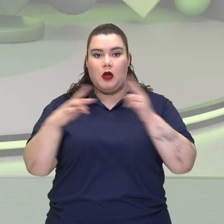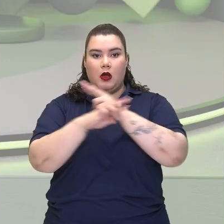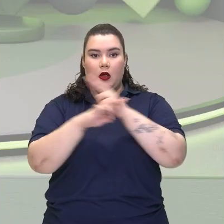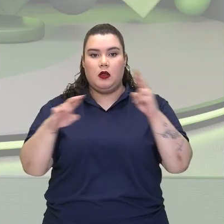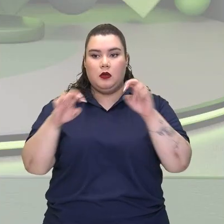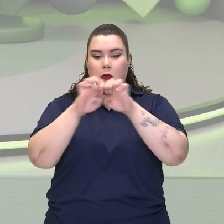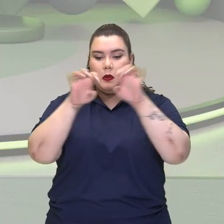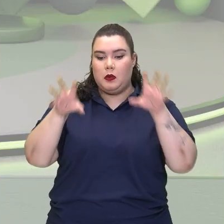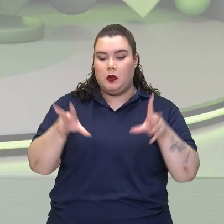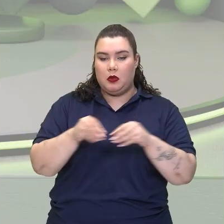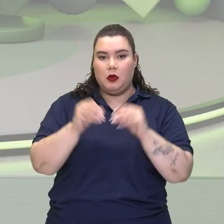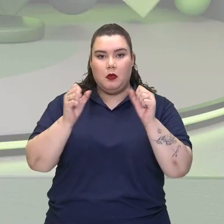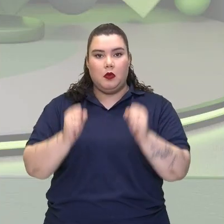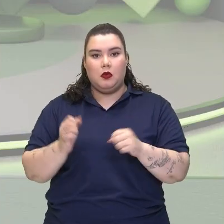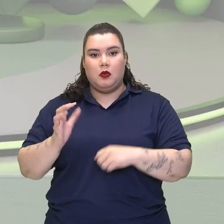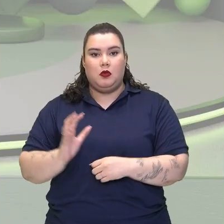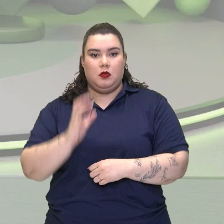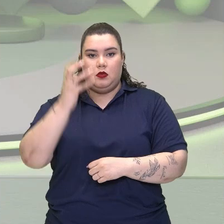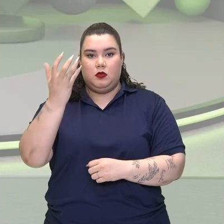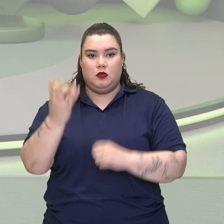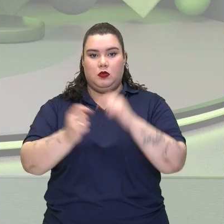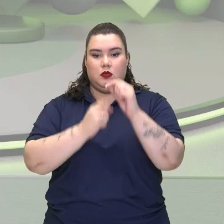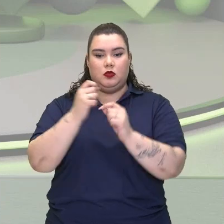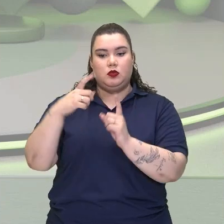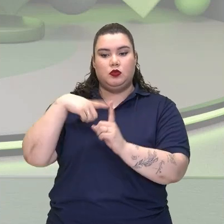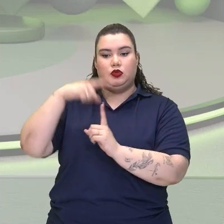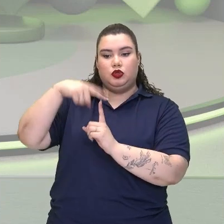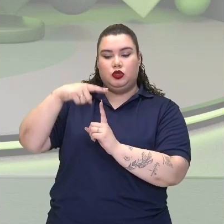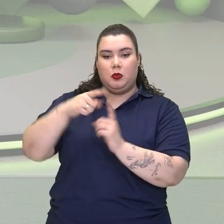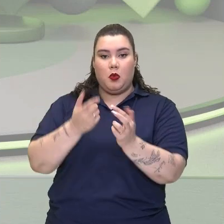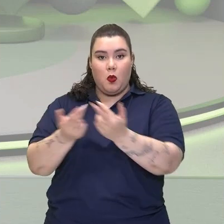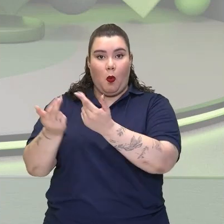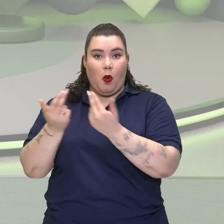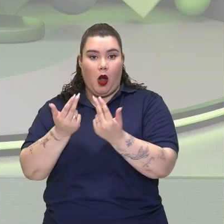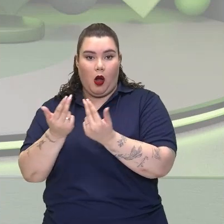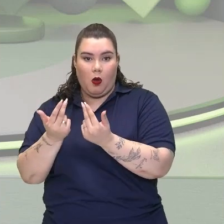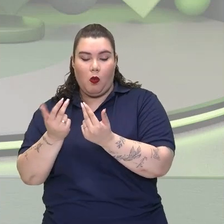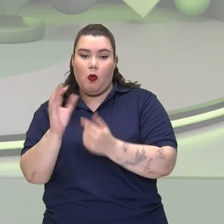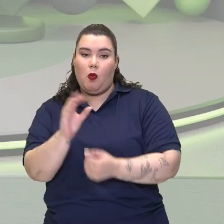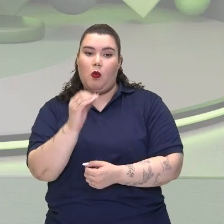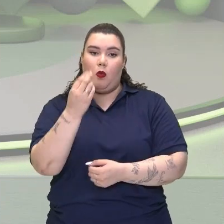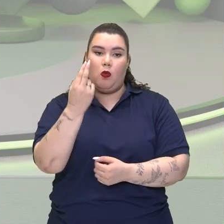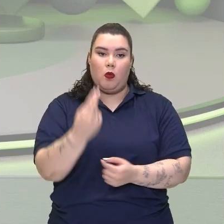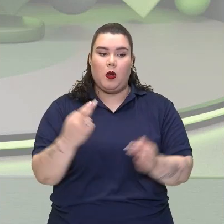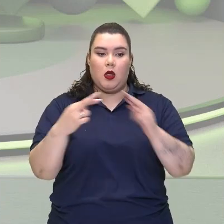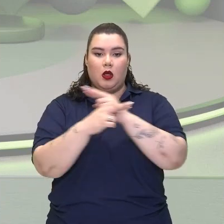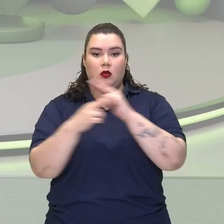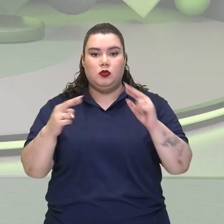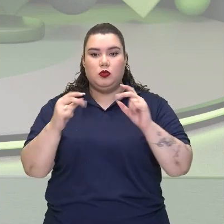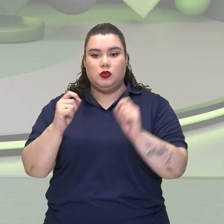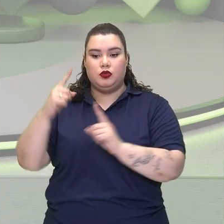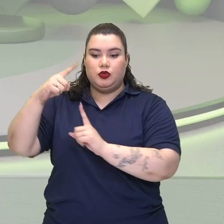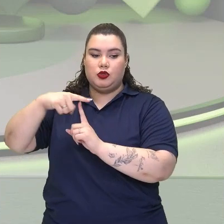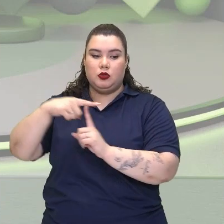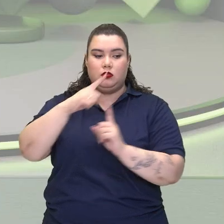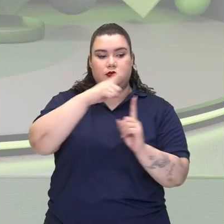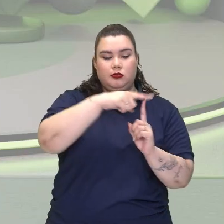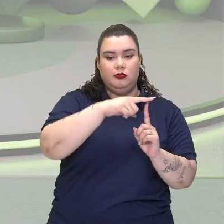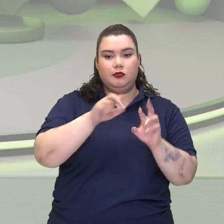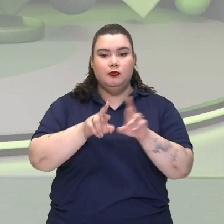elas podem ocorrer tanto entre indivíduos de uma mesma espécie, quanto entre organismos de